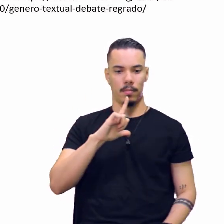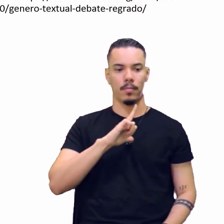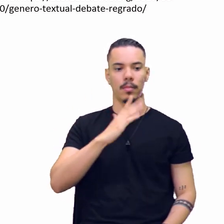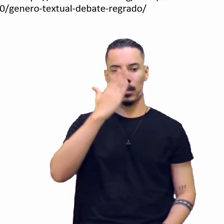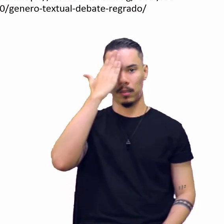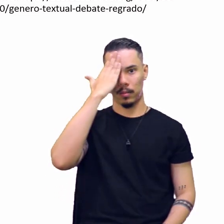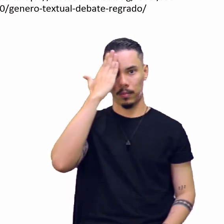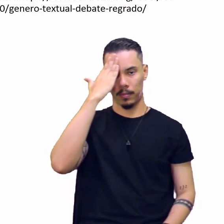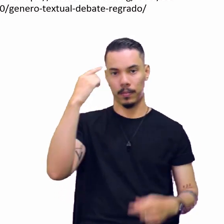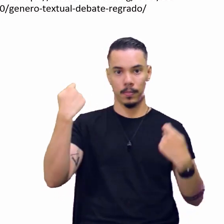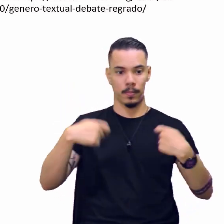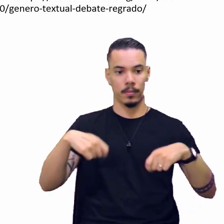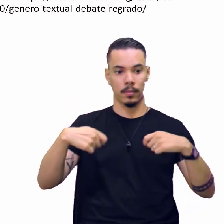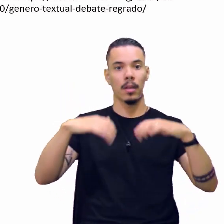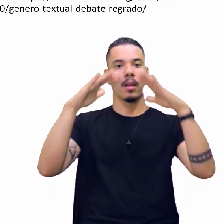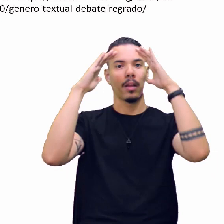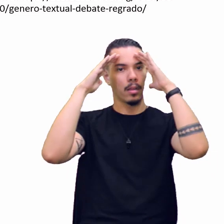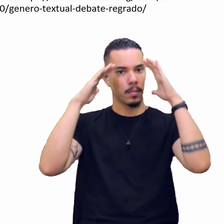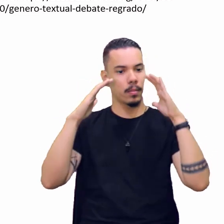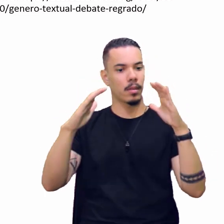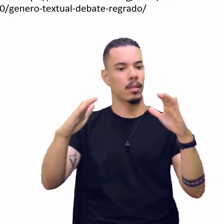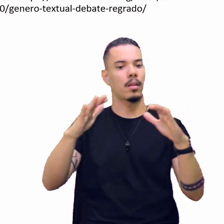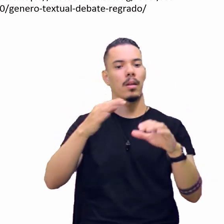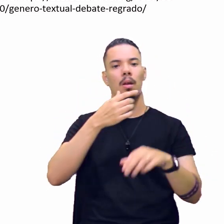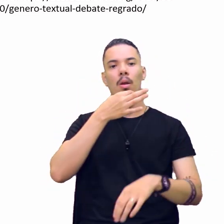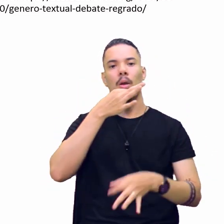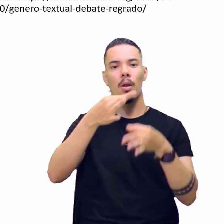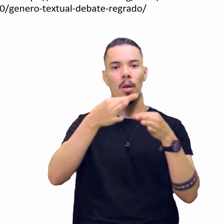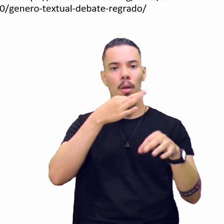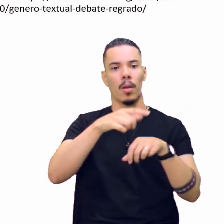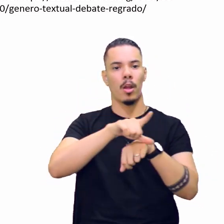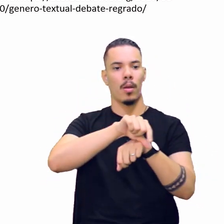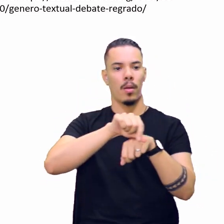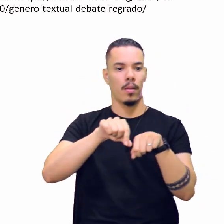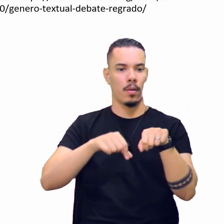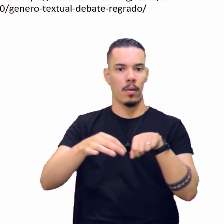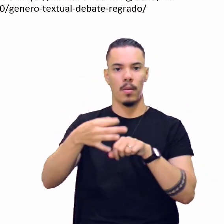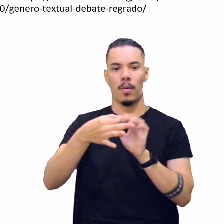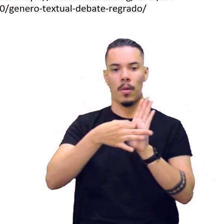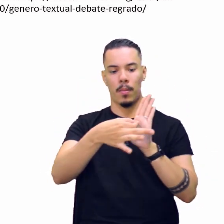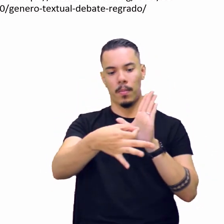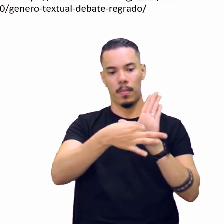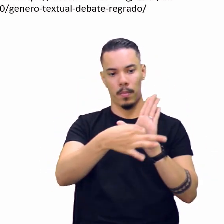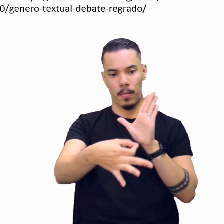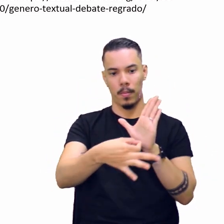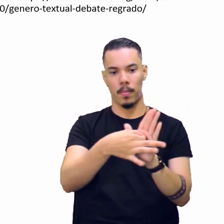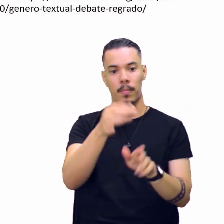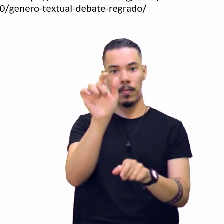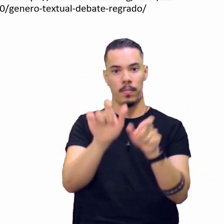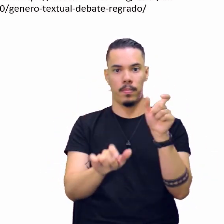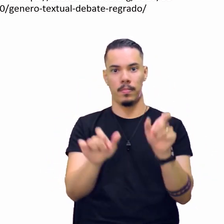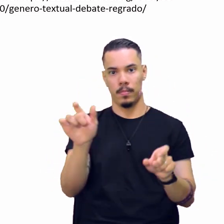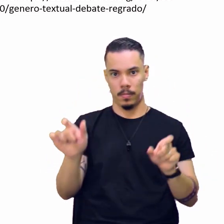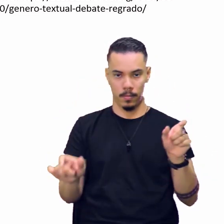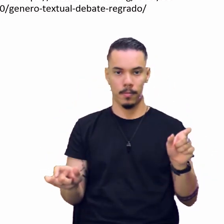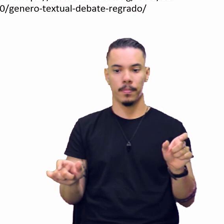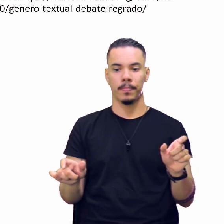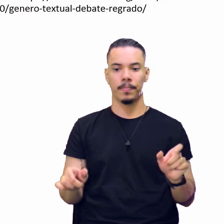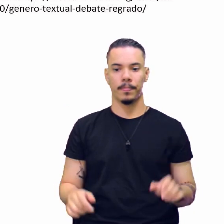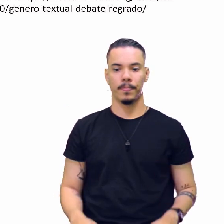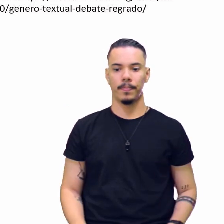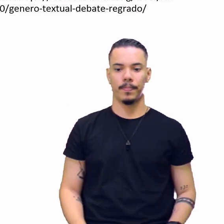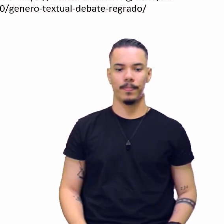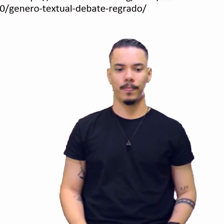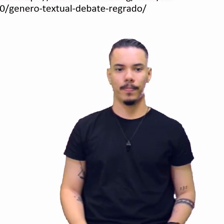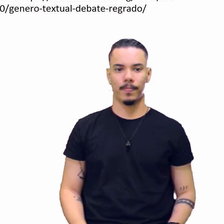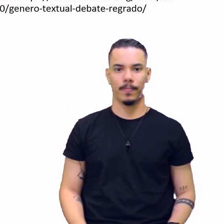saibamos respeitar, novamente, ó, respeitar as opiniões dos outros, tá